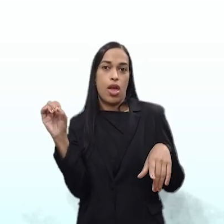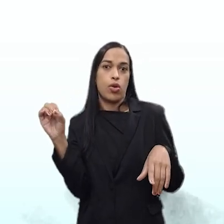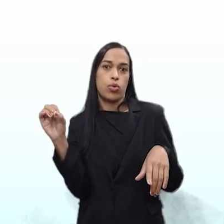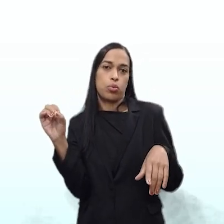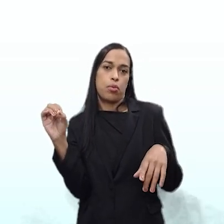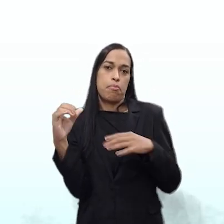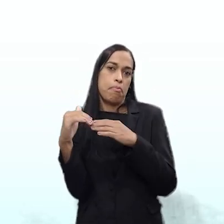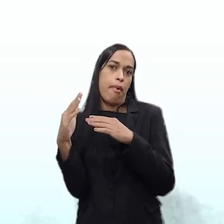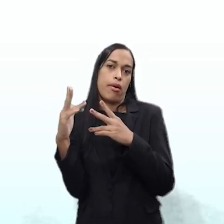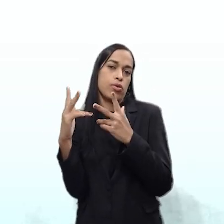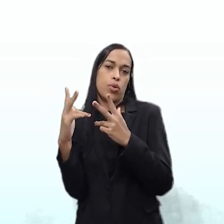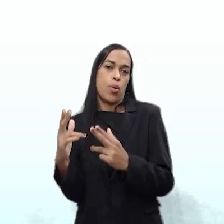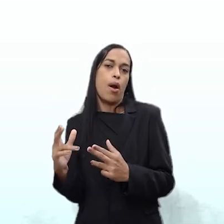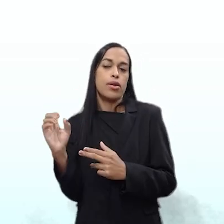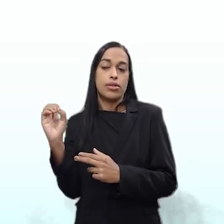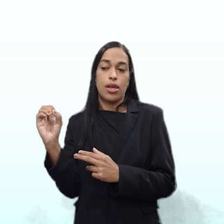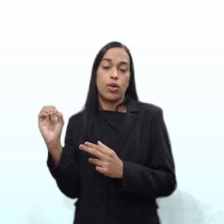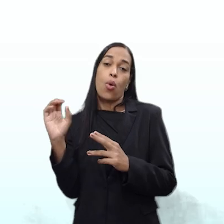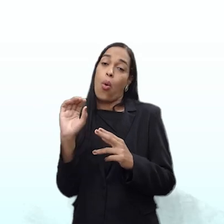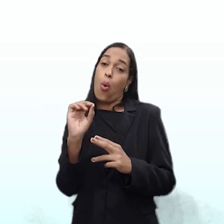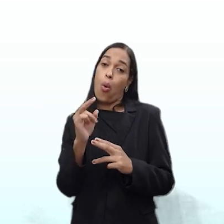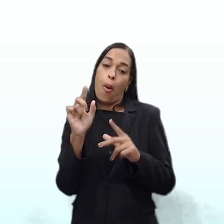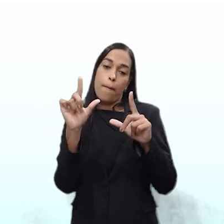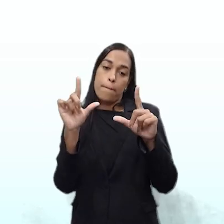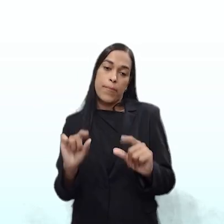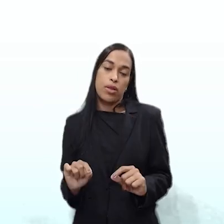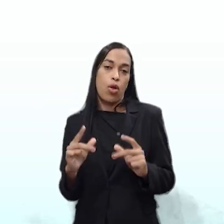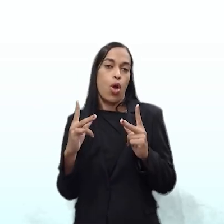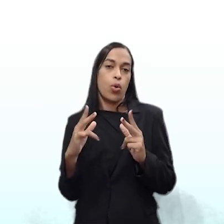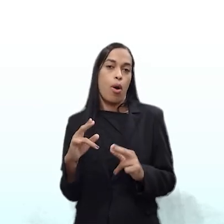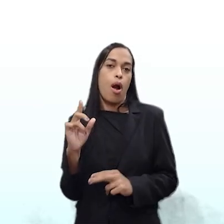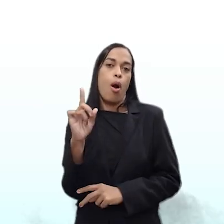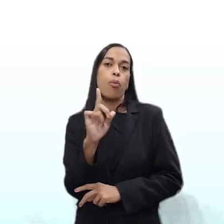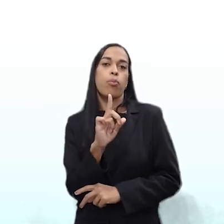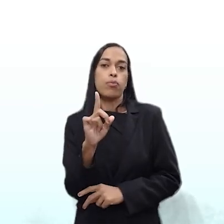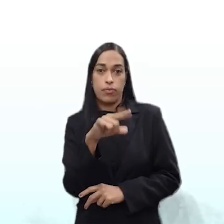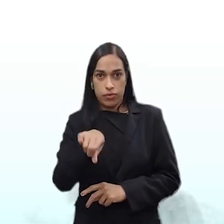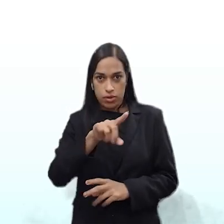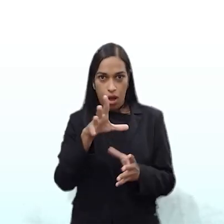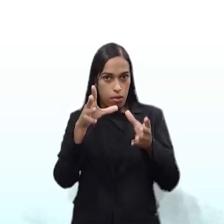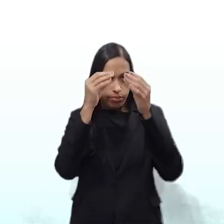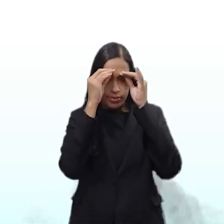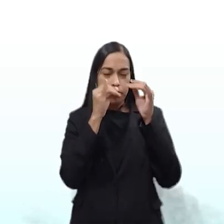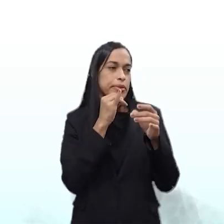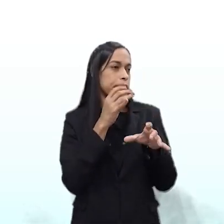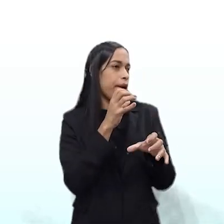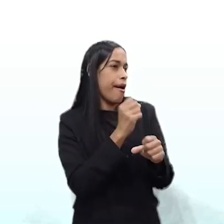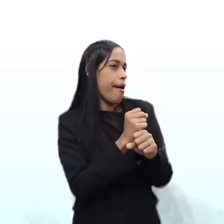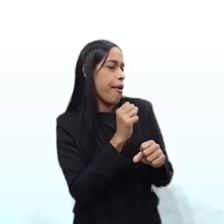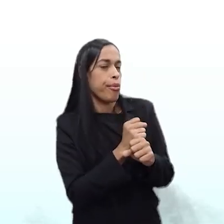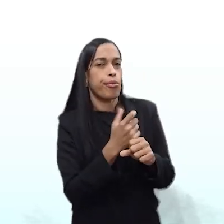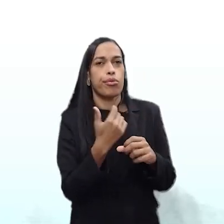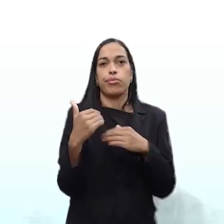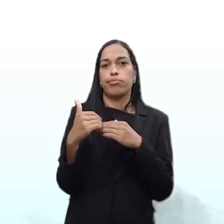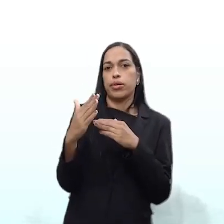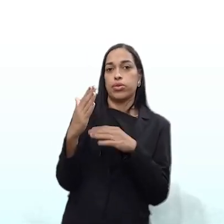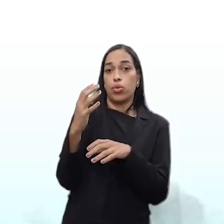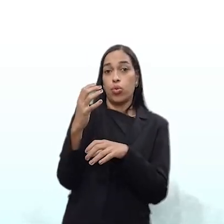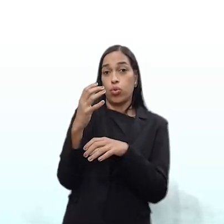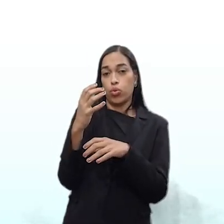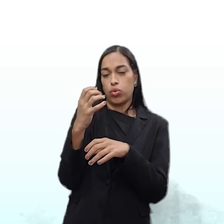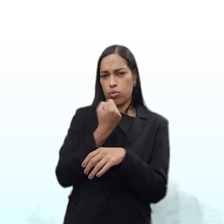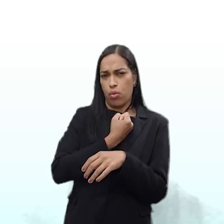0 e menor ou igual a 1. Pois é, grave esses números, tá? Então, se você está fazendo um cálculo e o valor ultrapassou esse